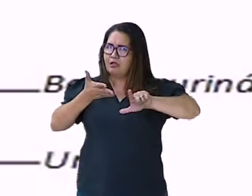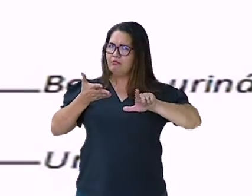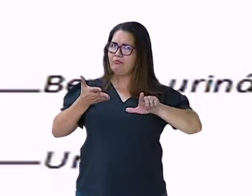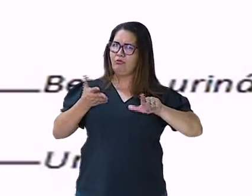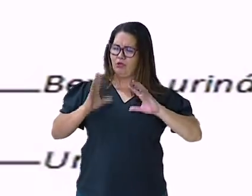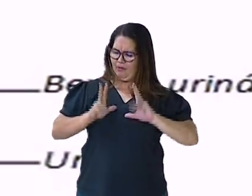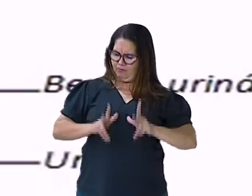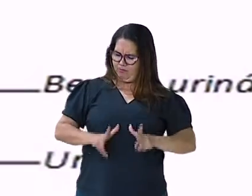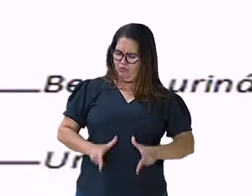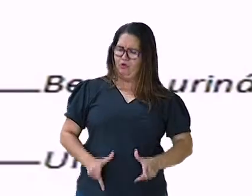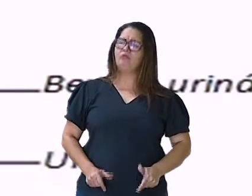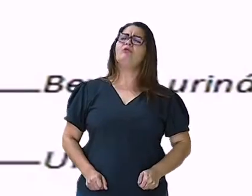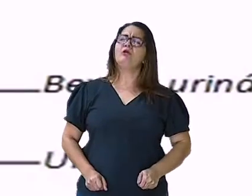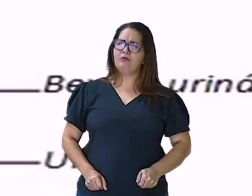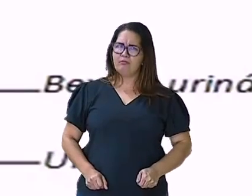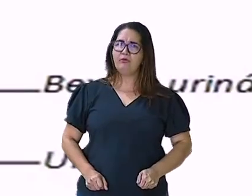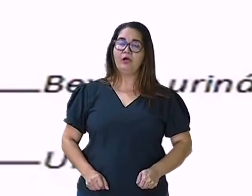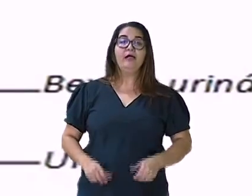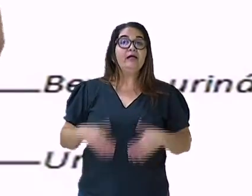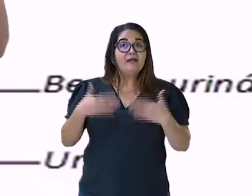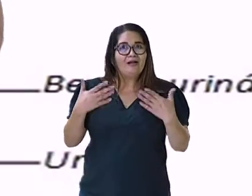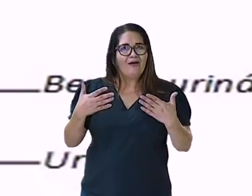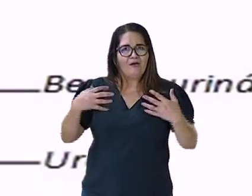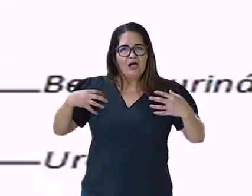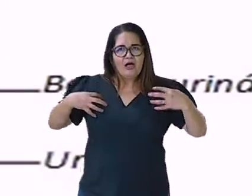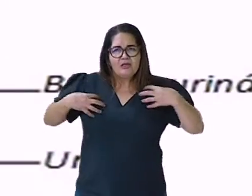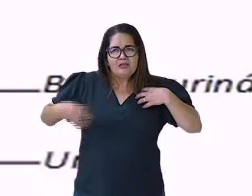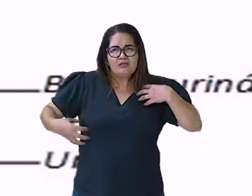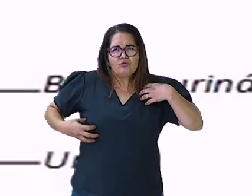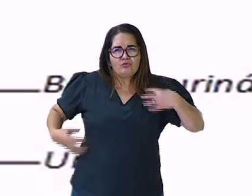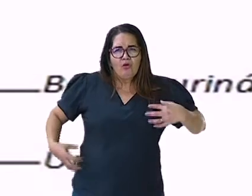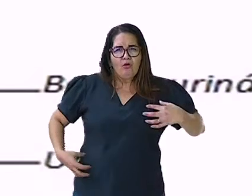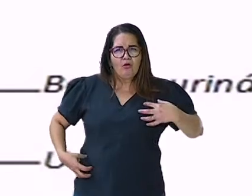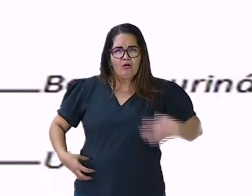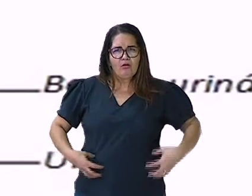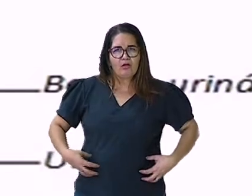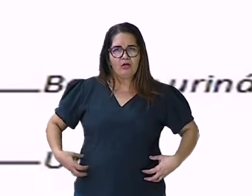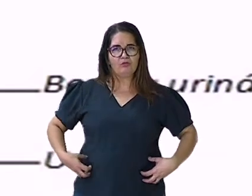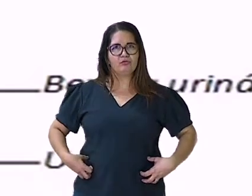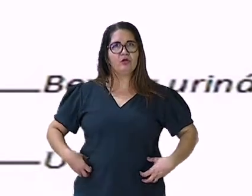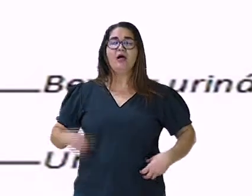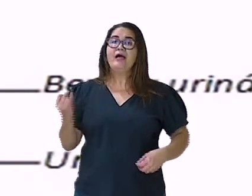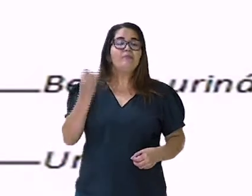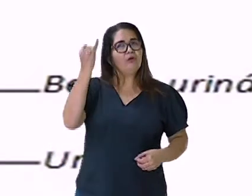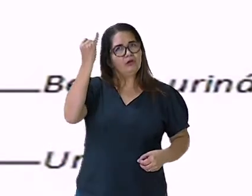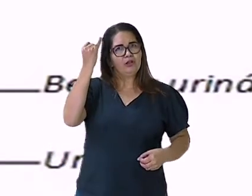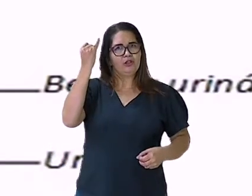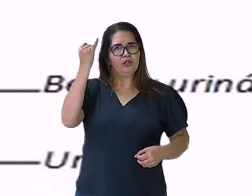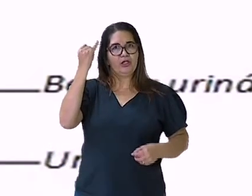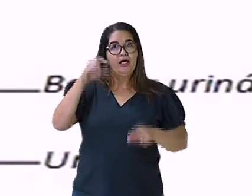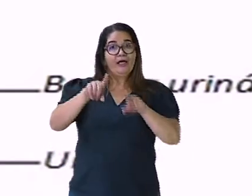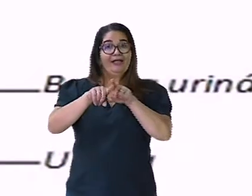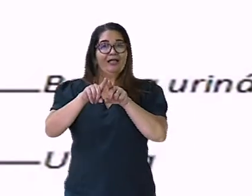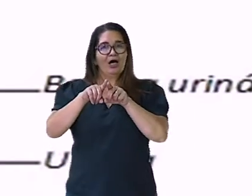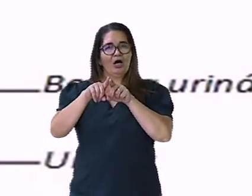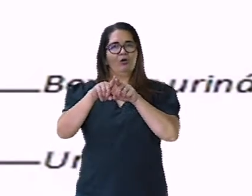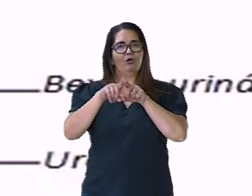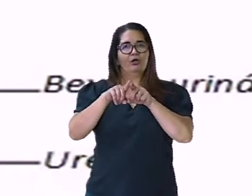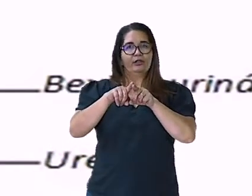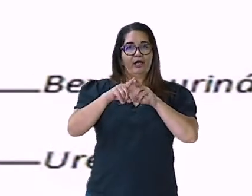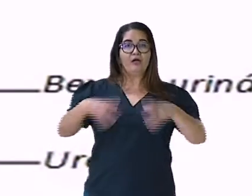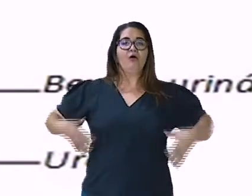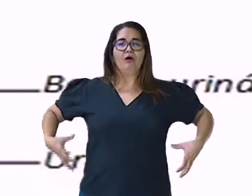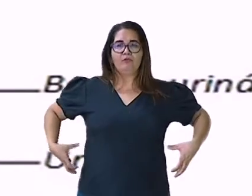rins. Esses órgãos estão localizados atrás do peritônio. O peritônio é uma camada